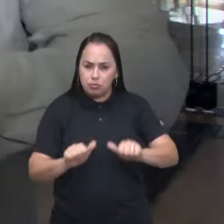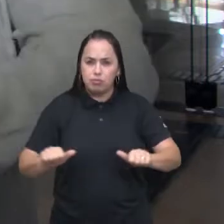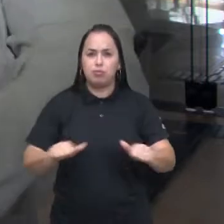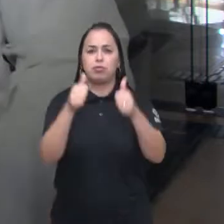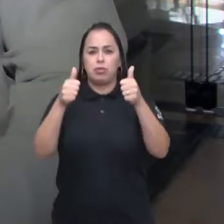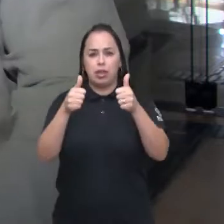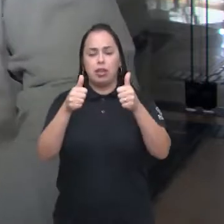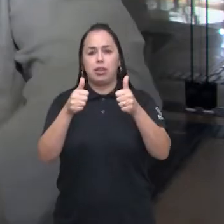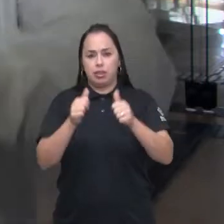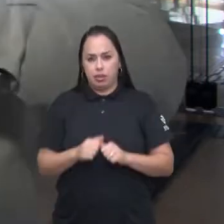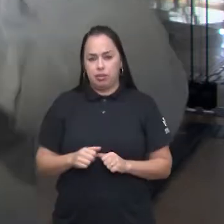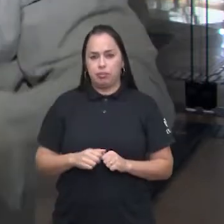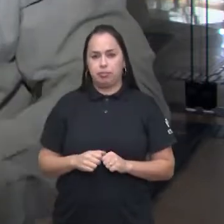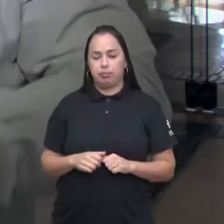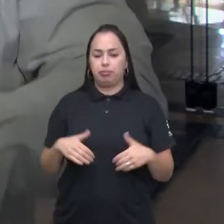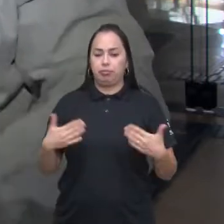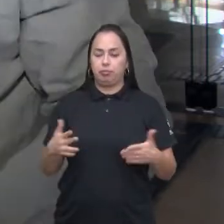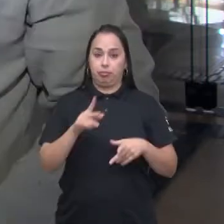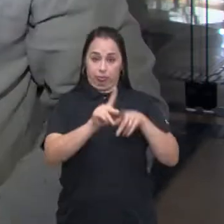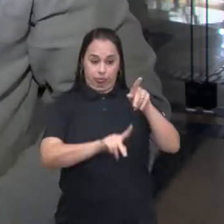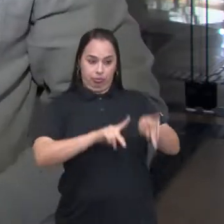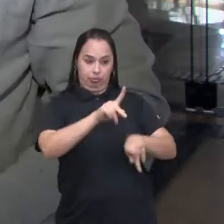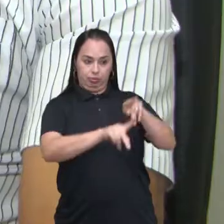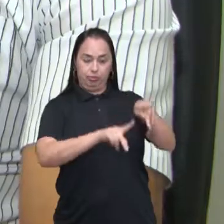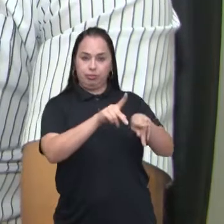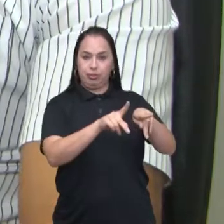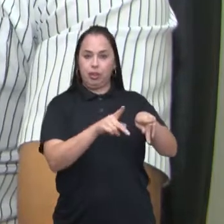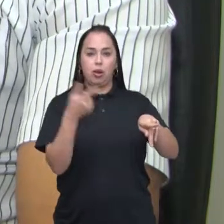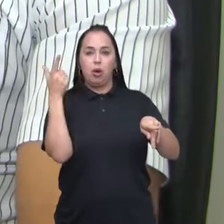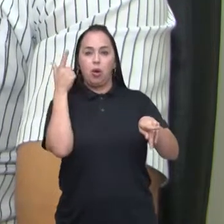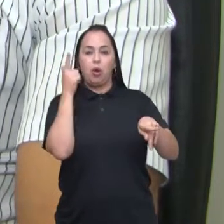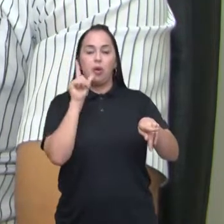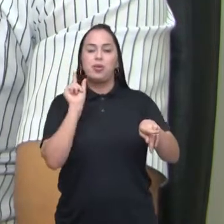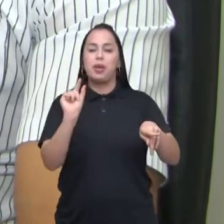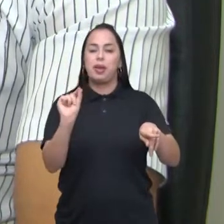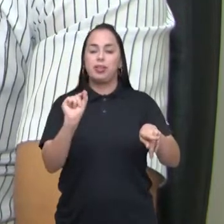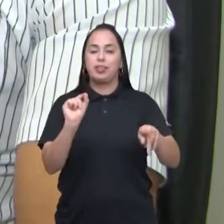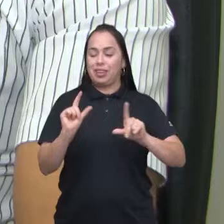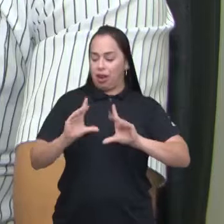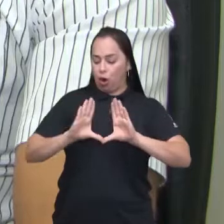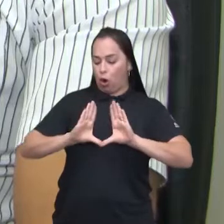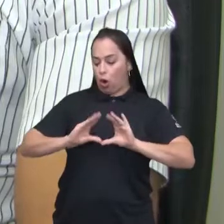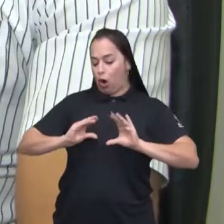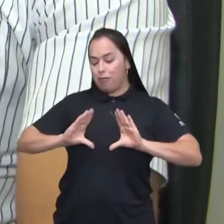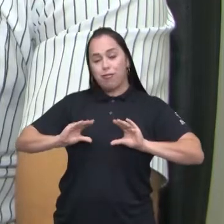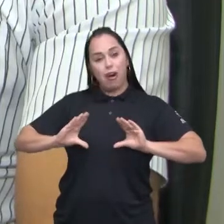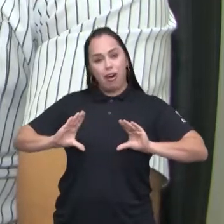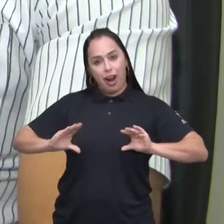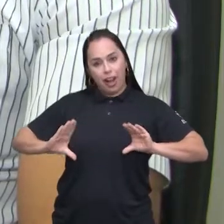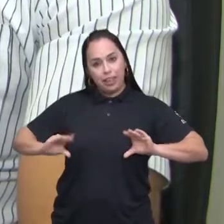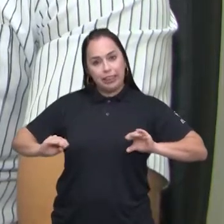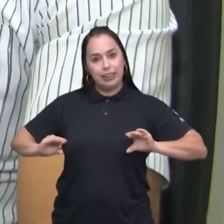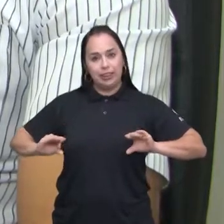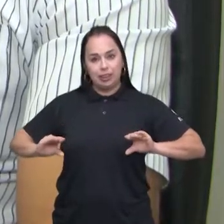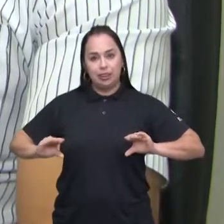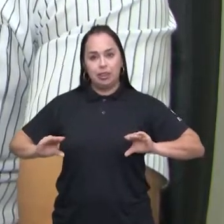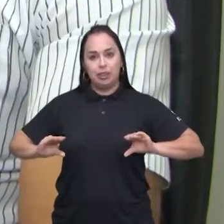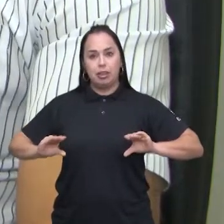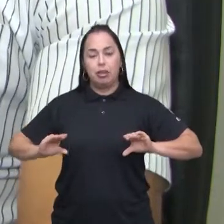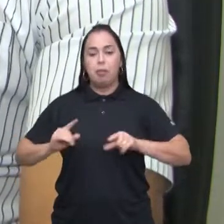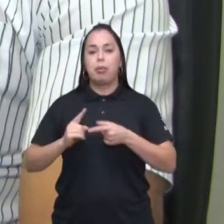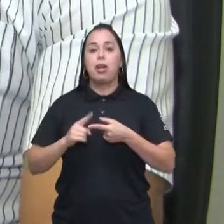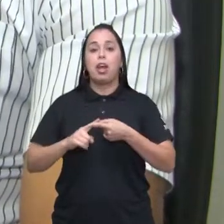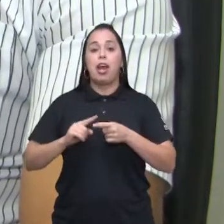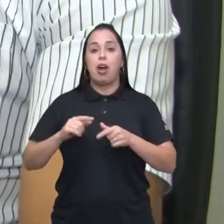qualidade de vida e atendimento das pessoas que utilizam o transporte público população também vai ganhar em termo de conforto